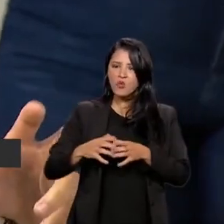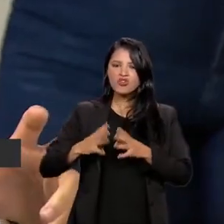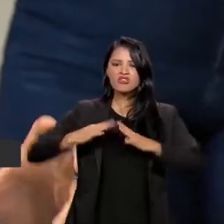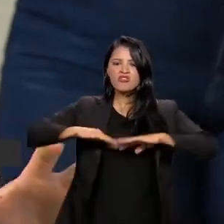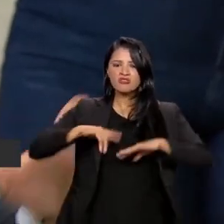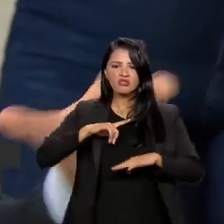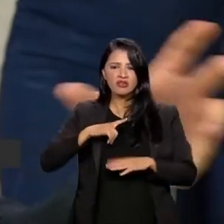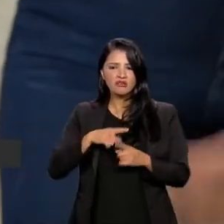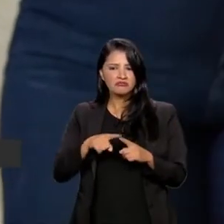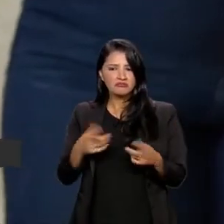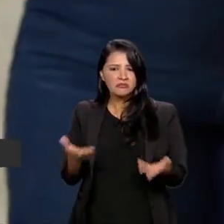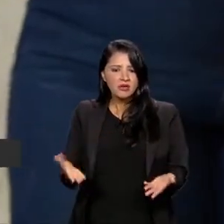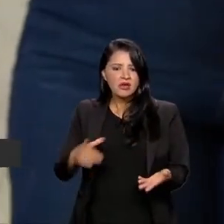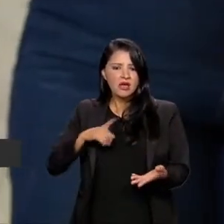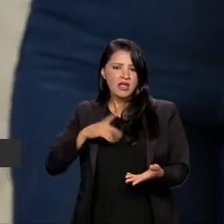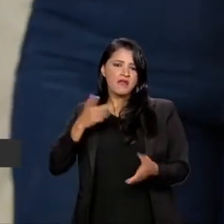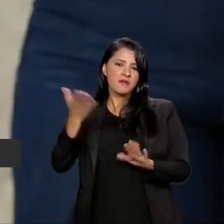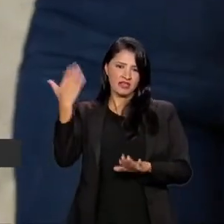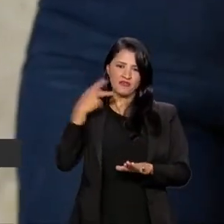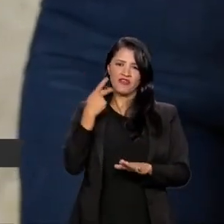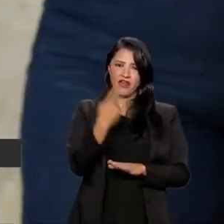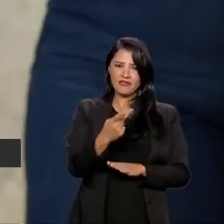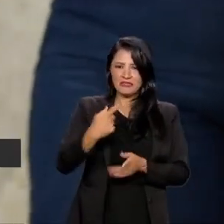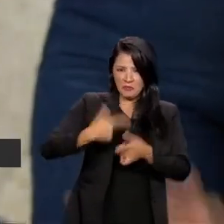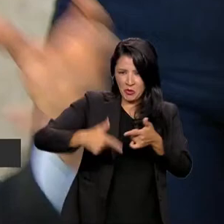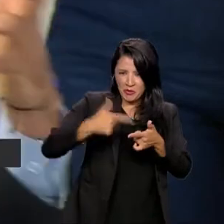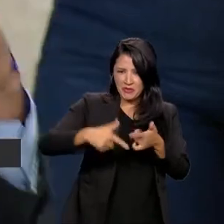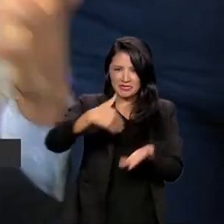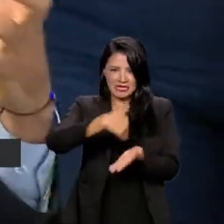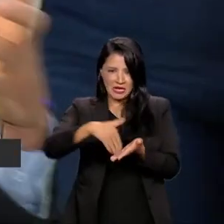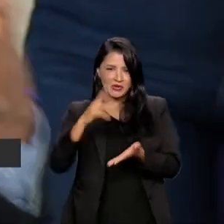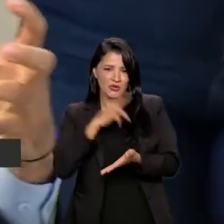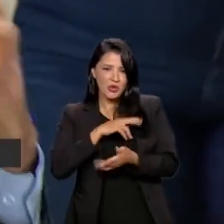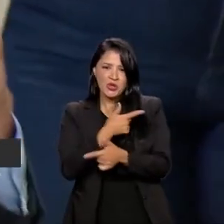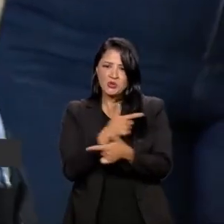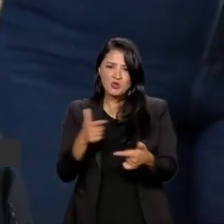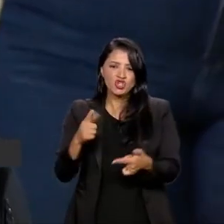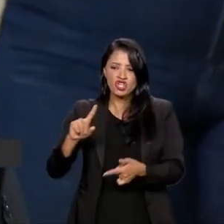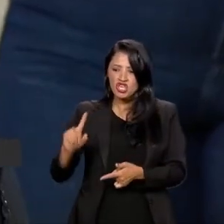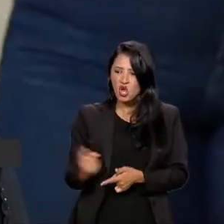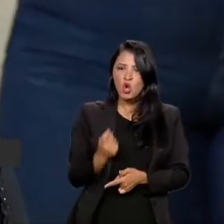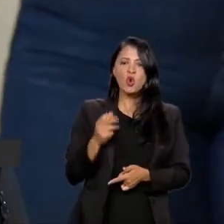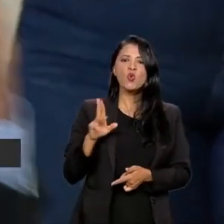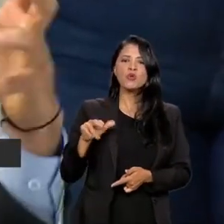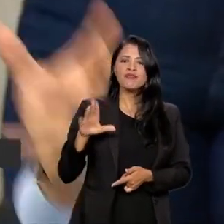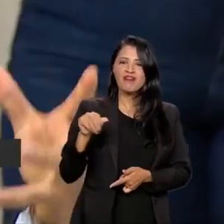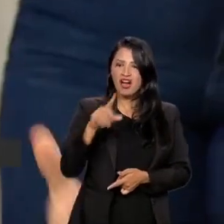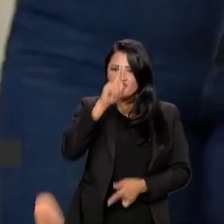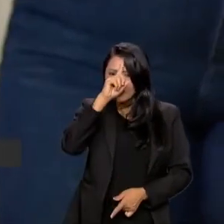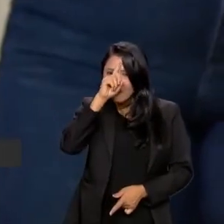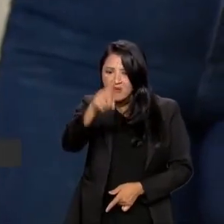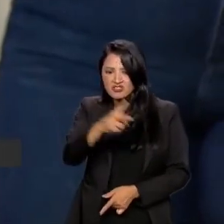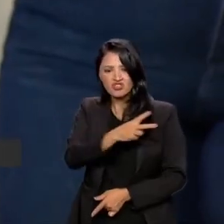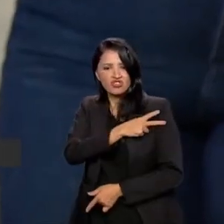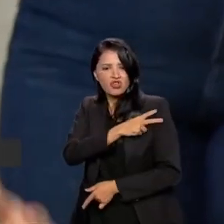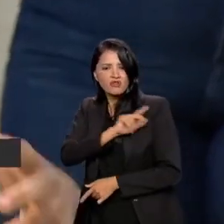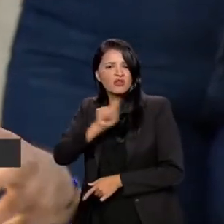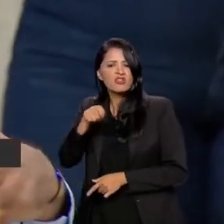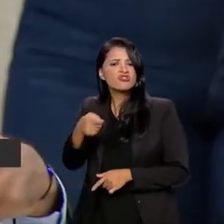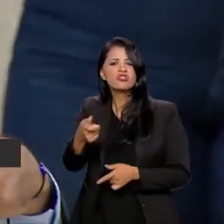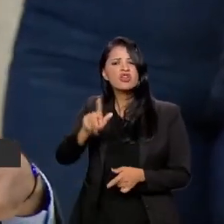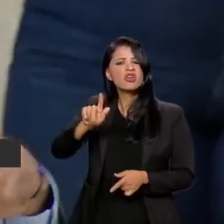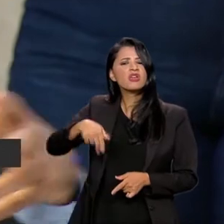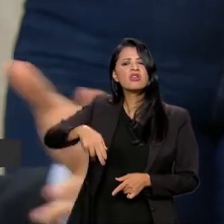problema da existência da Secretaria Extraordinária é que não havia unidade de comando. De quem vai ser essa unidade de comando?